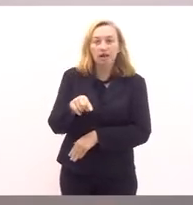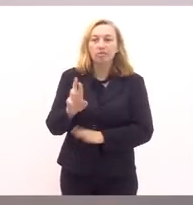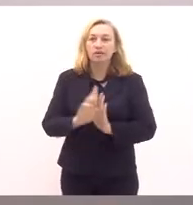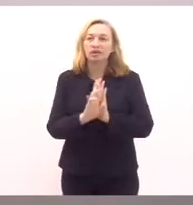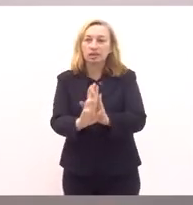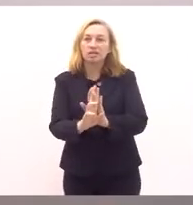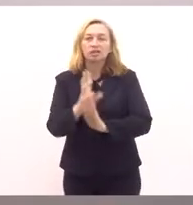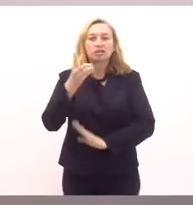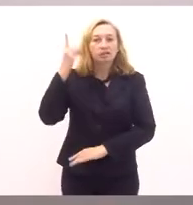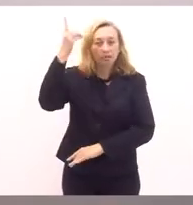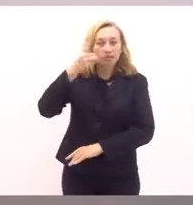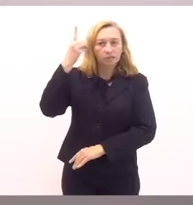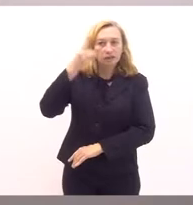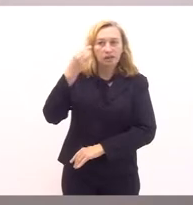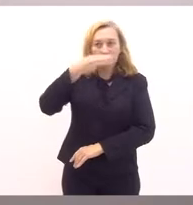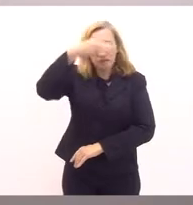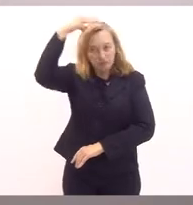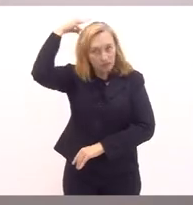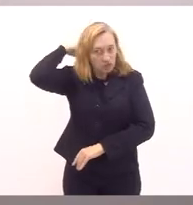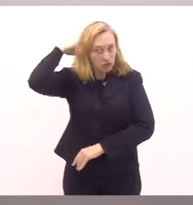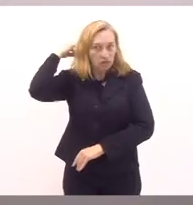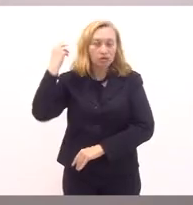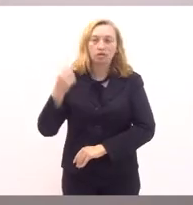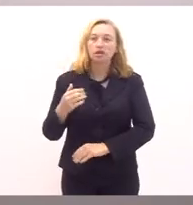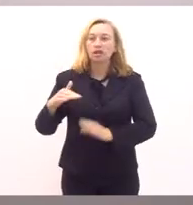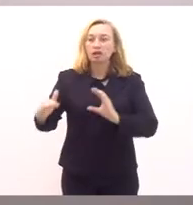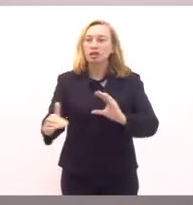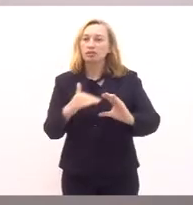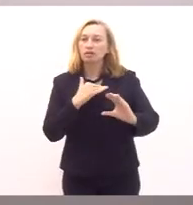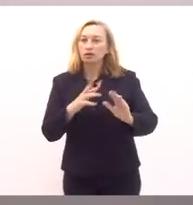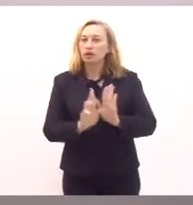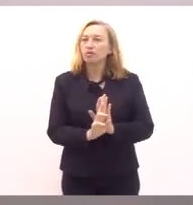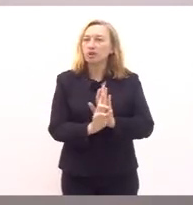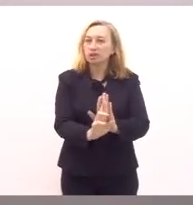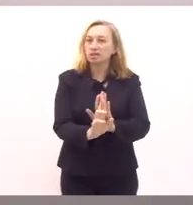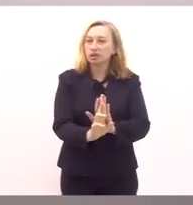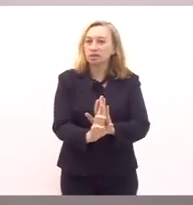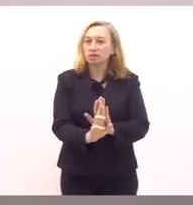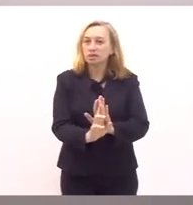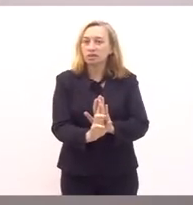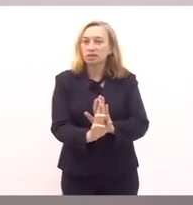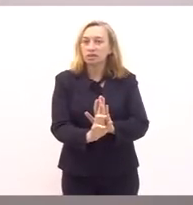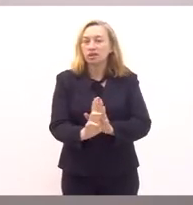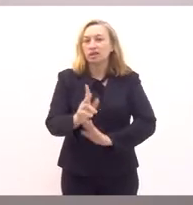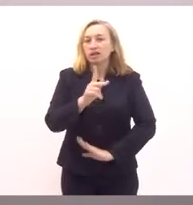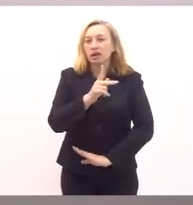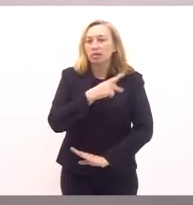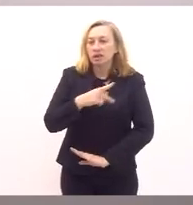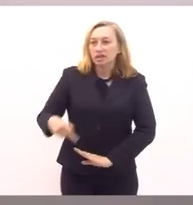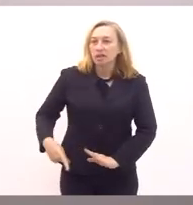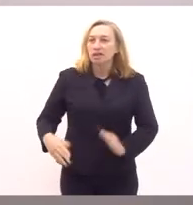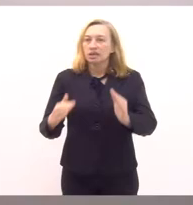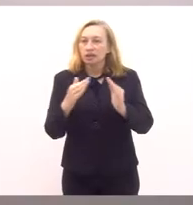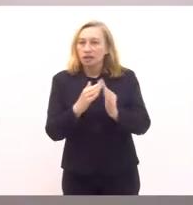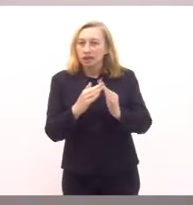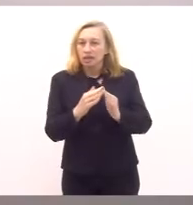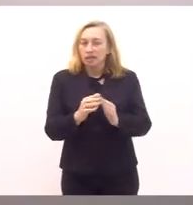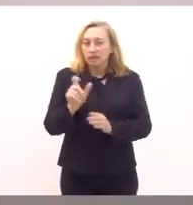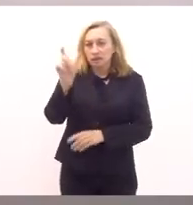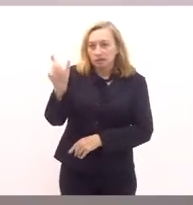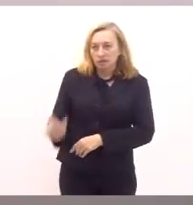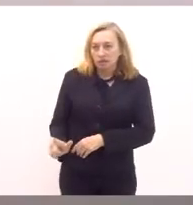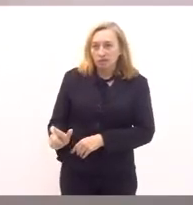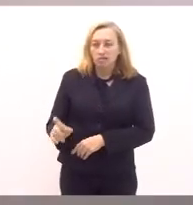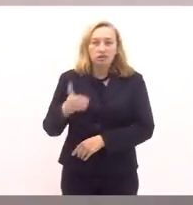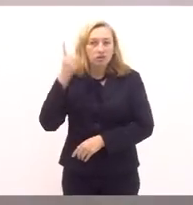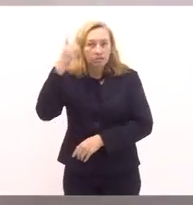deputado Márcio Pacheco, enviou representação, e a presidência da Casa, da figura do